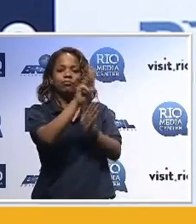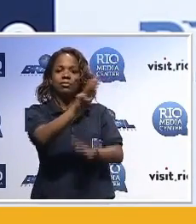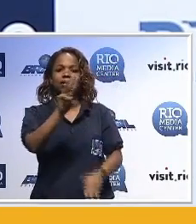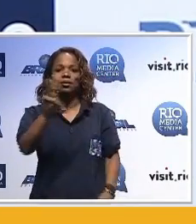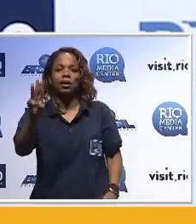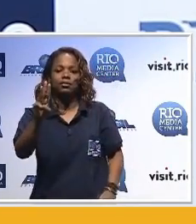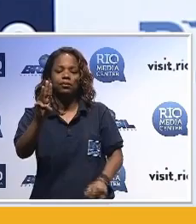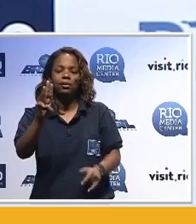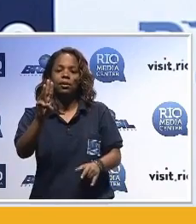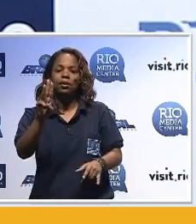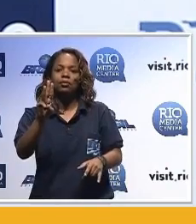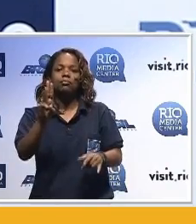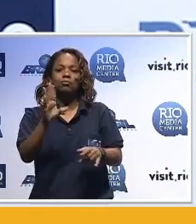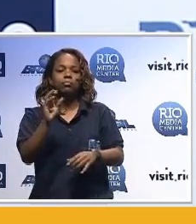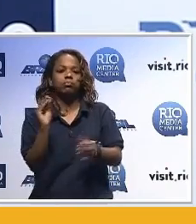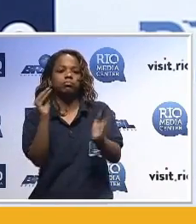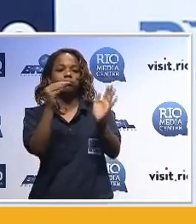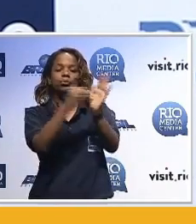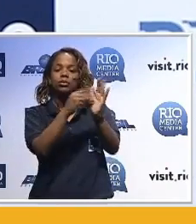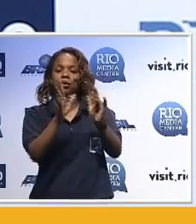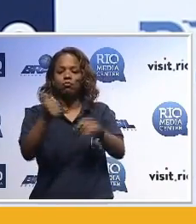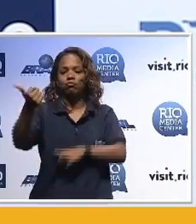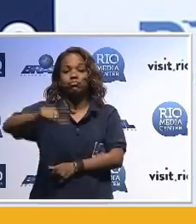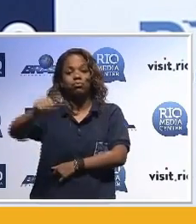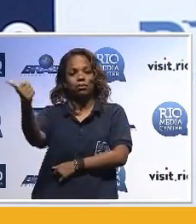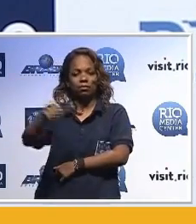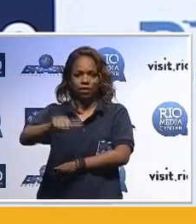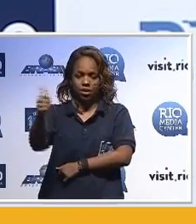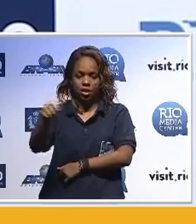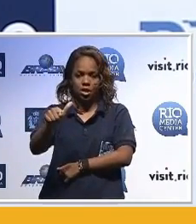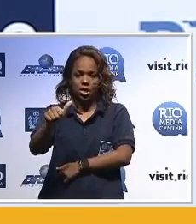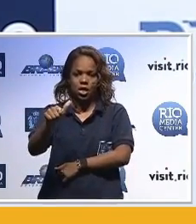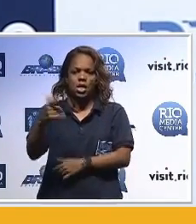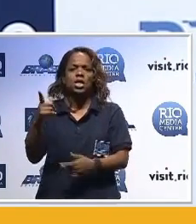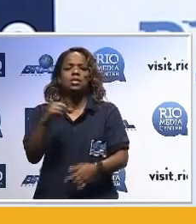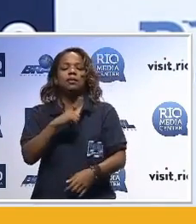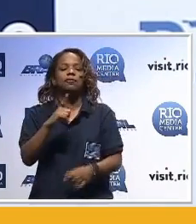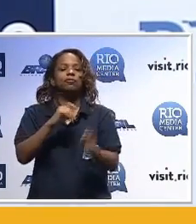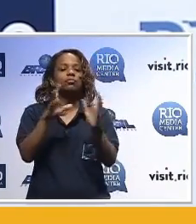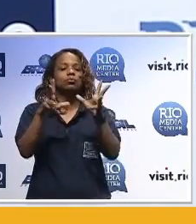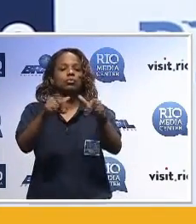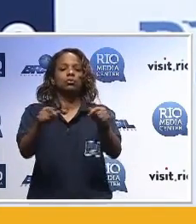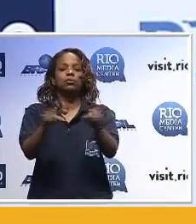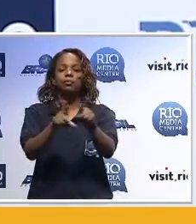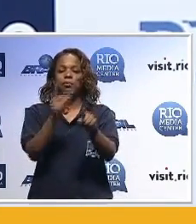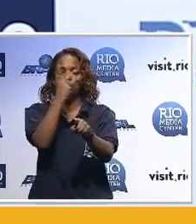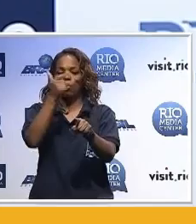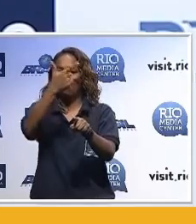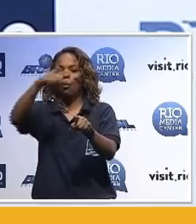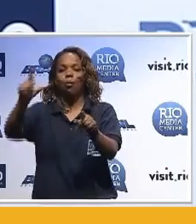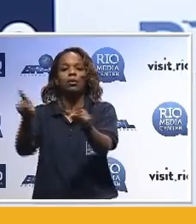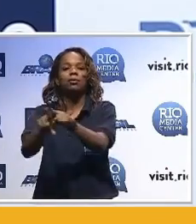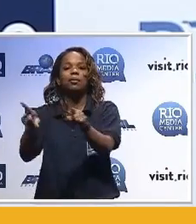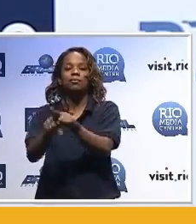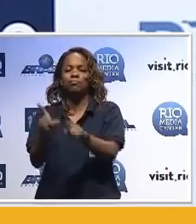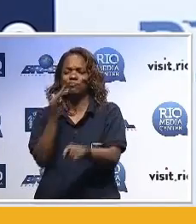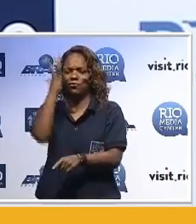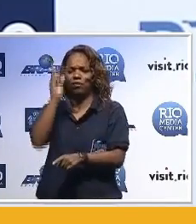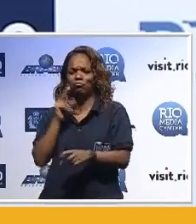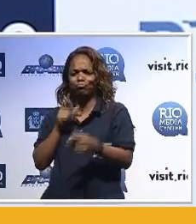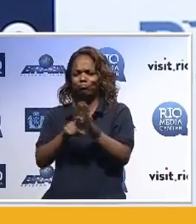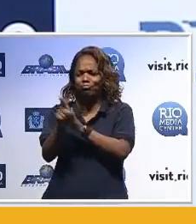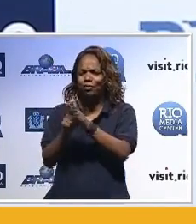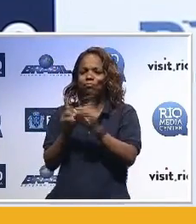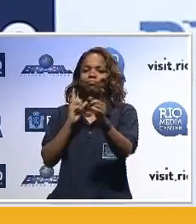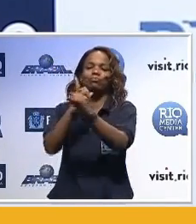esses empreendimentos e avaliem esses empreendimentos. Isso vai servir para tantas outras pessoas, vai facilitar a vida de muitas